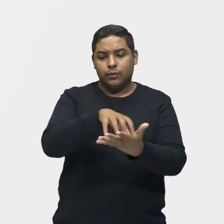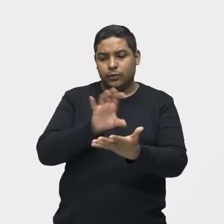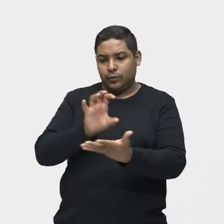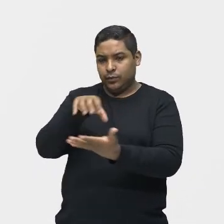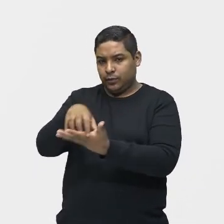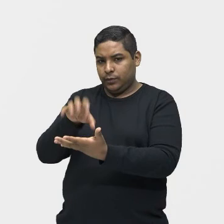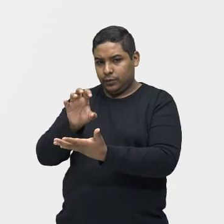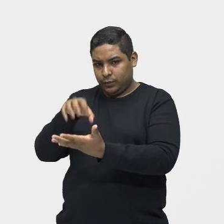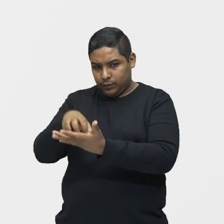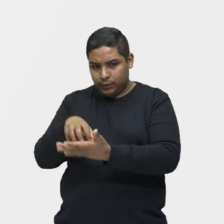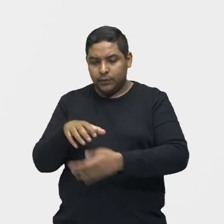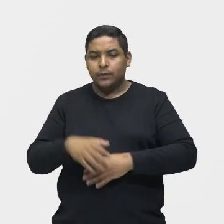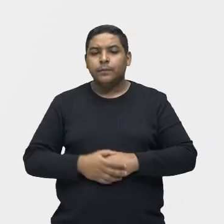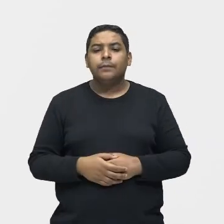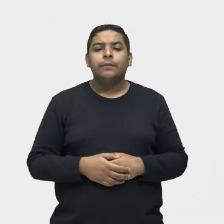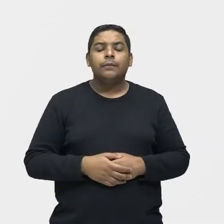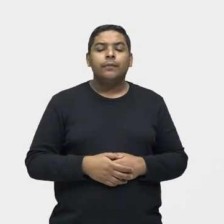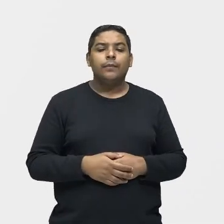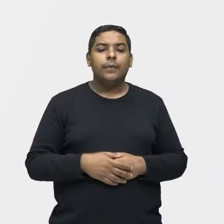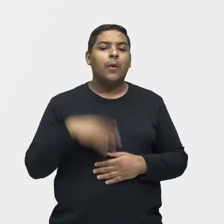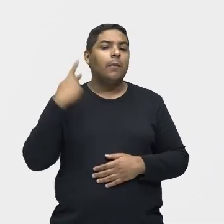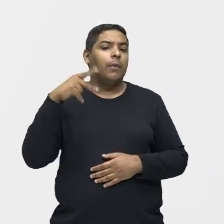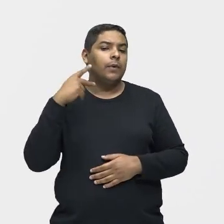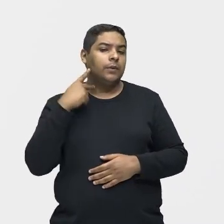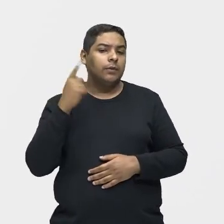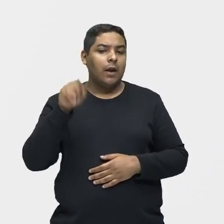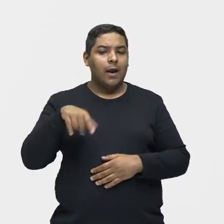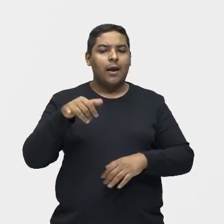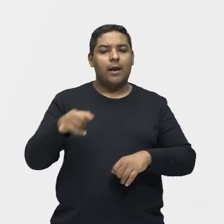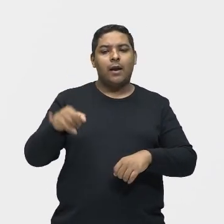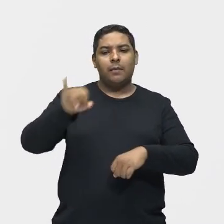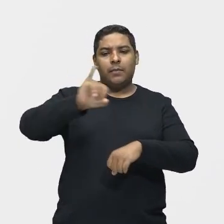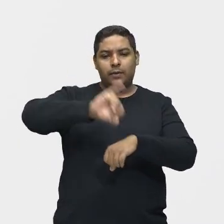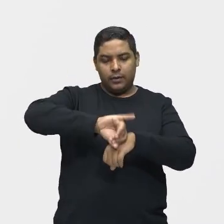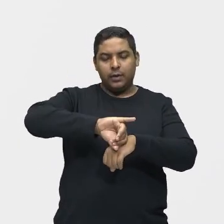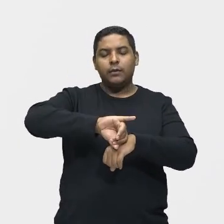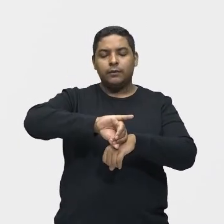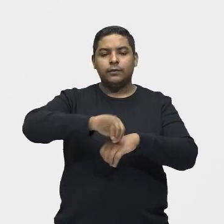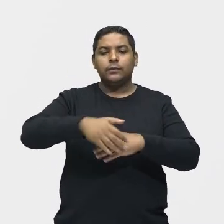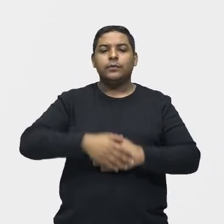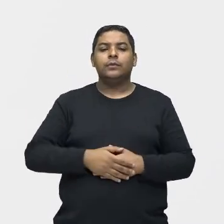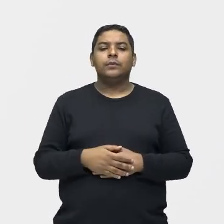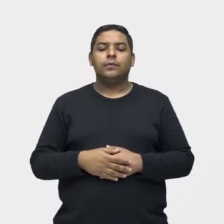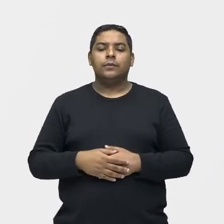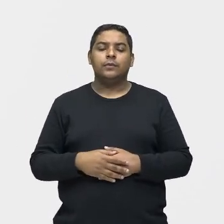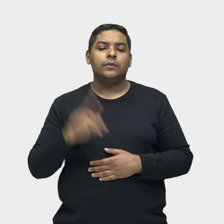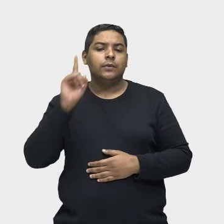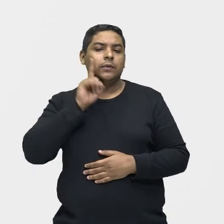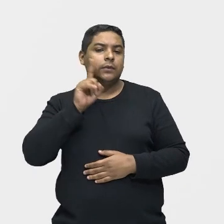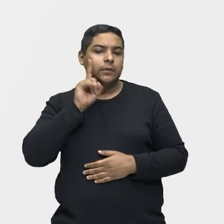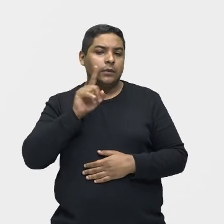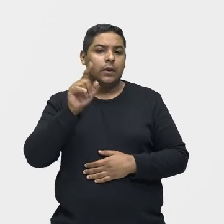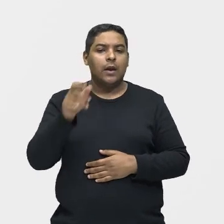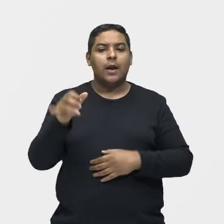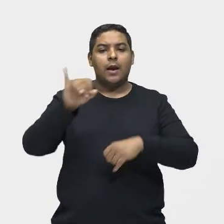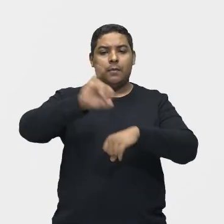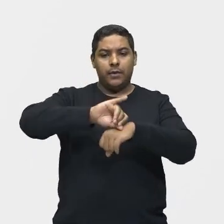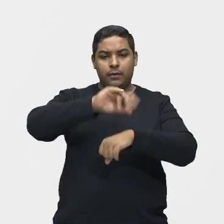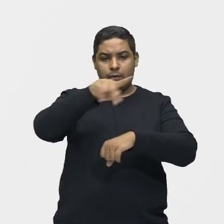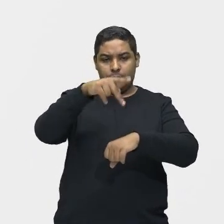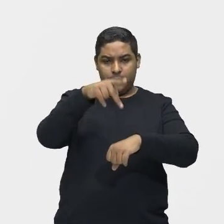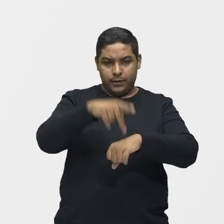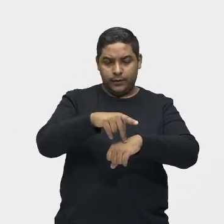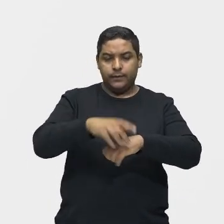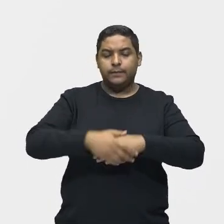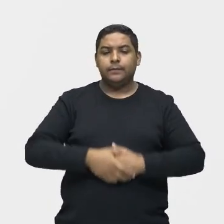multinacionais, e o político, que vamos ter a capital, né, dos Estados Unidos, que é Washington DC, a capital do país,